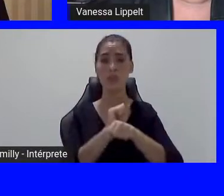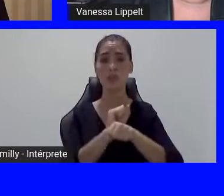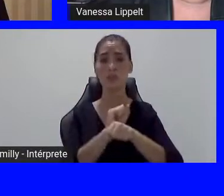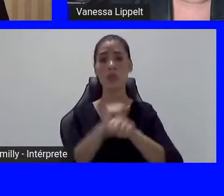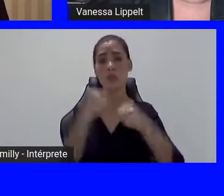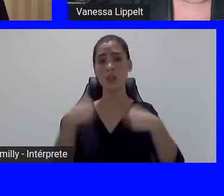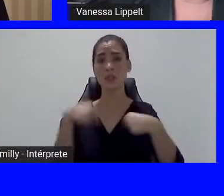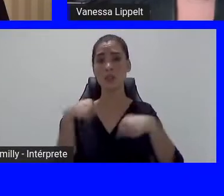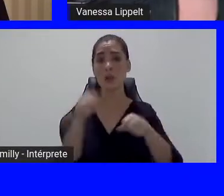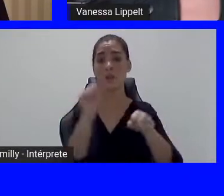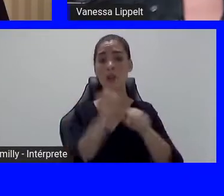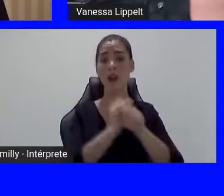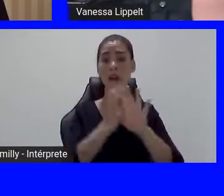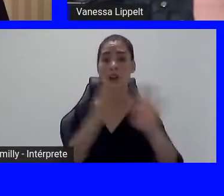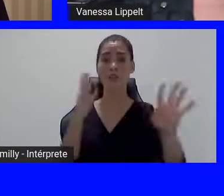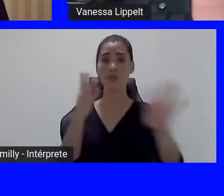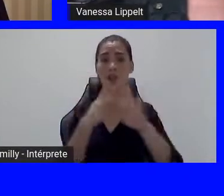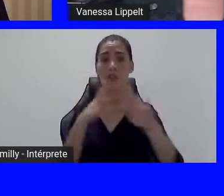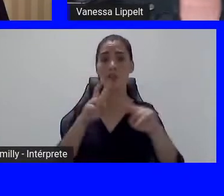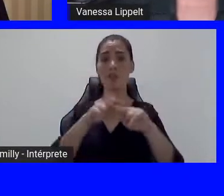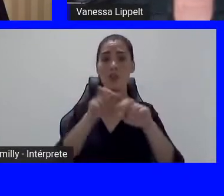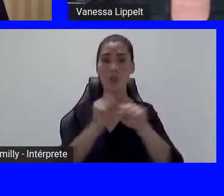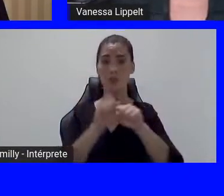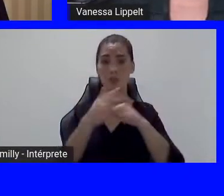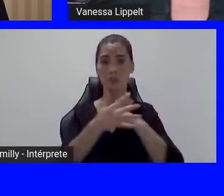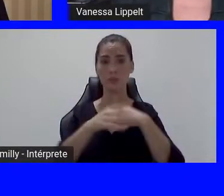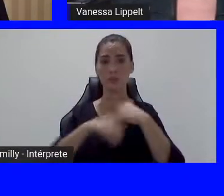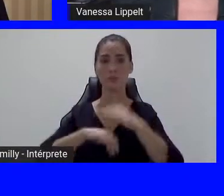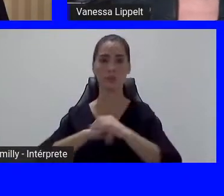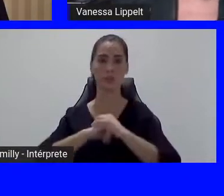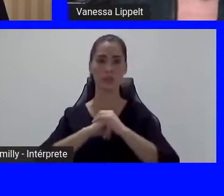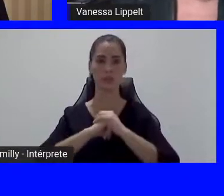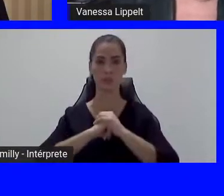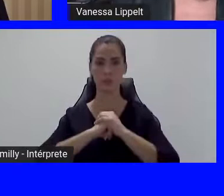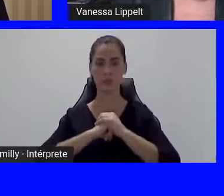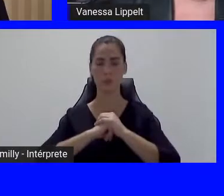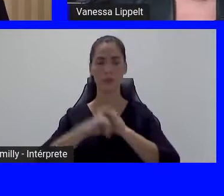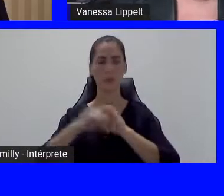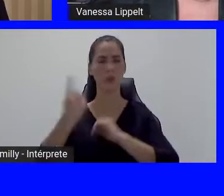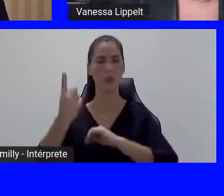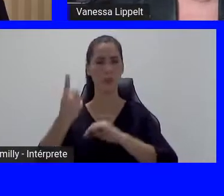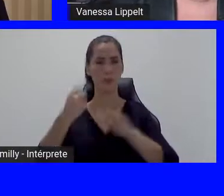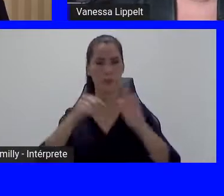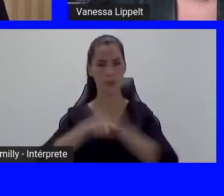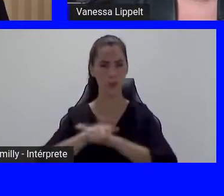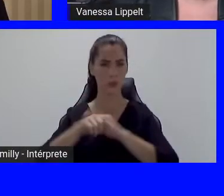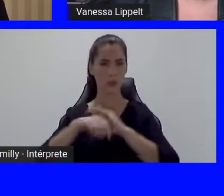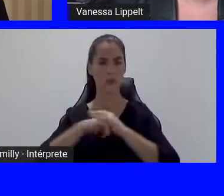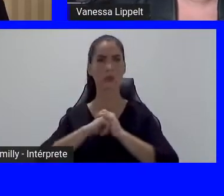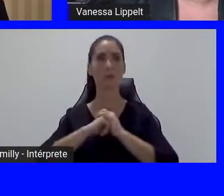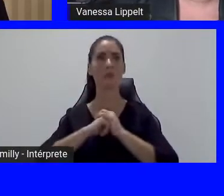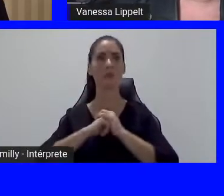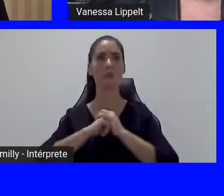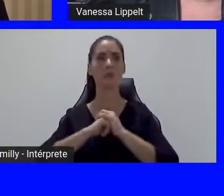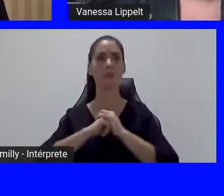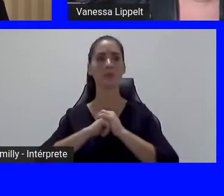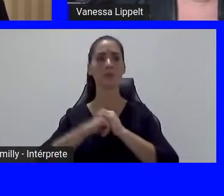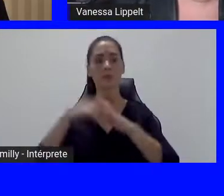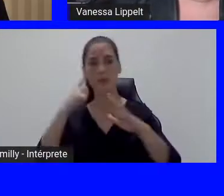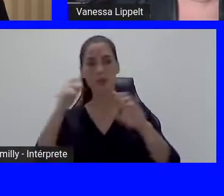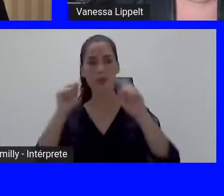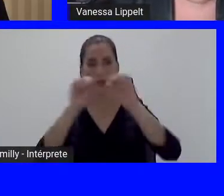Covid-19. Nós temos aqui o Pedro Kelson, ele pergunta o seguinte: diante do cenário de terra arrasada